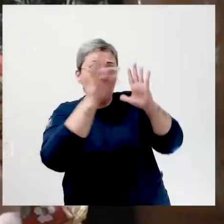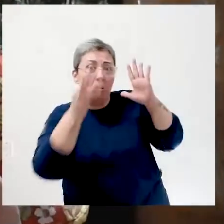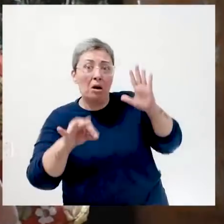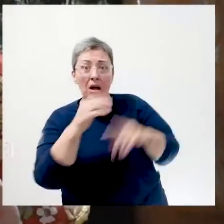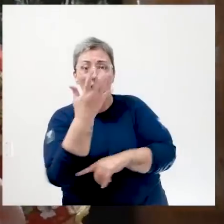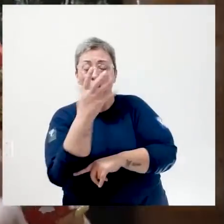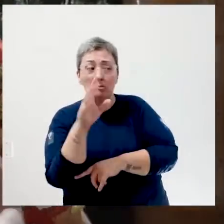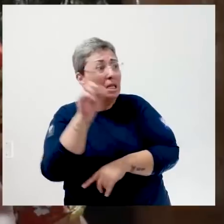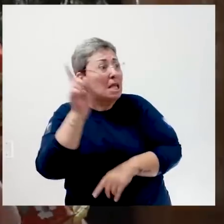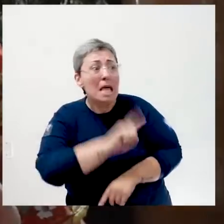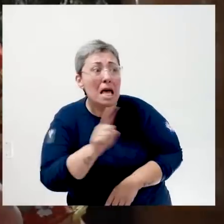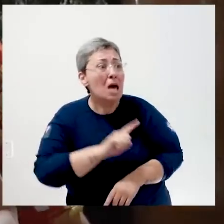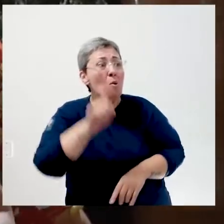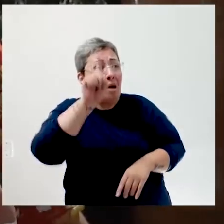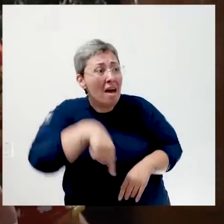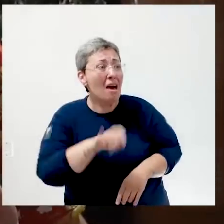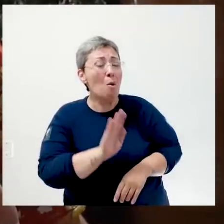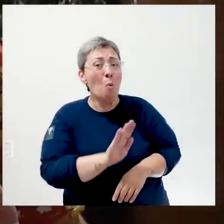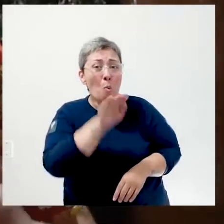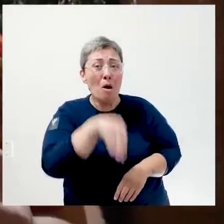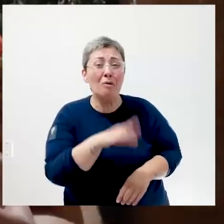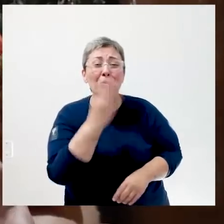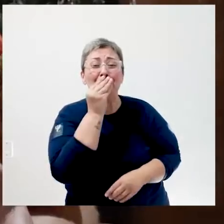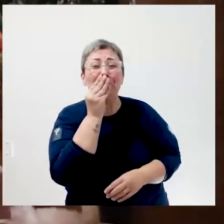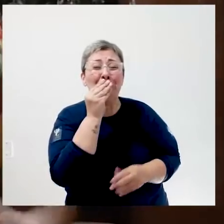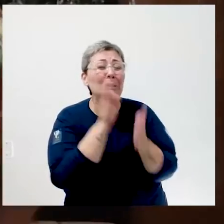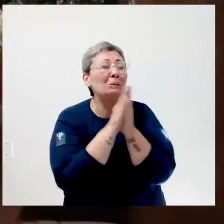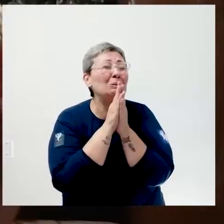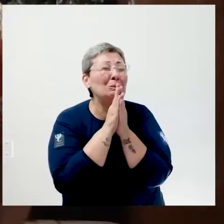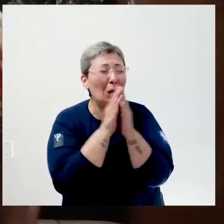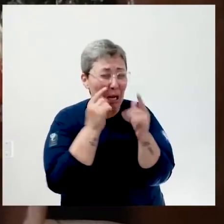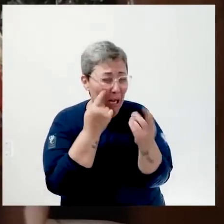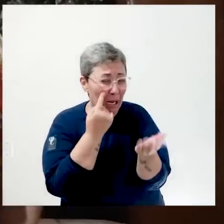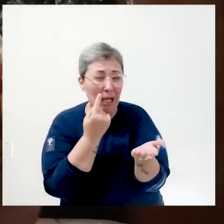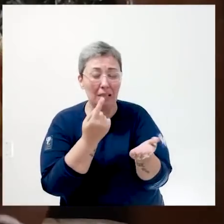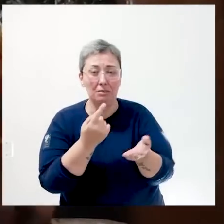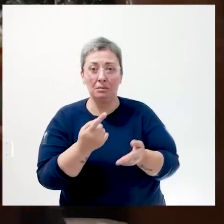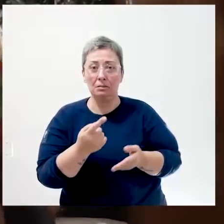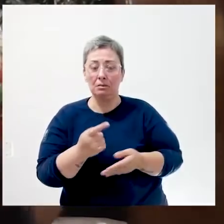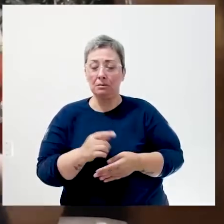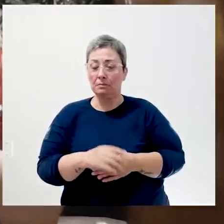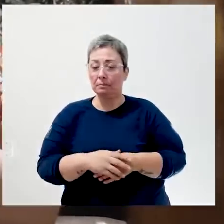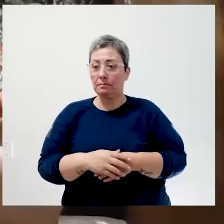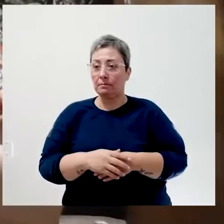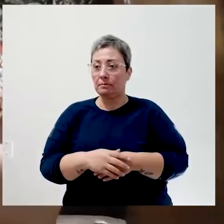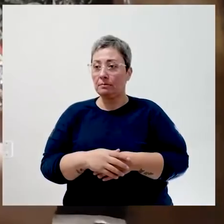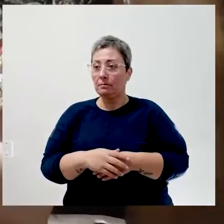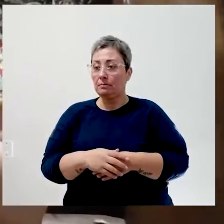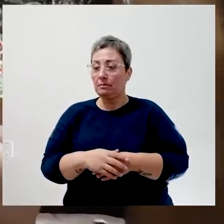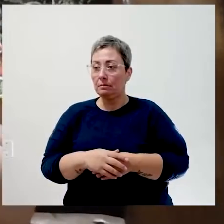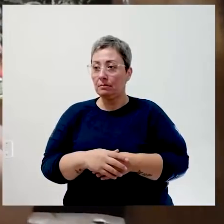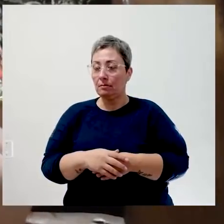homem, não é. É ele, é o minhocão. Fica quieto, olha ele de novo.